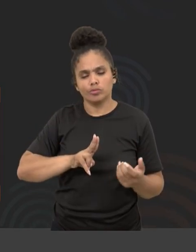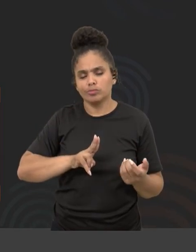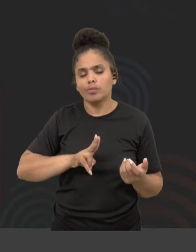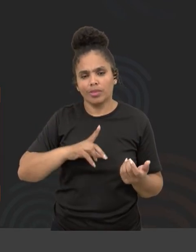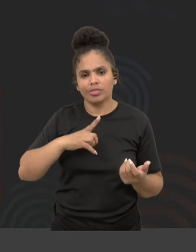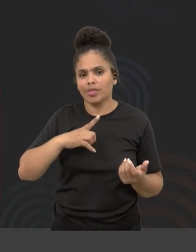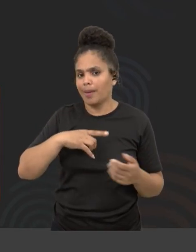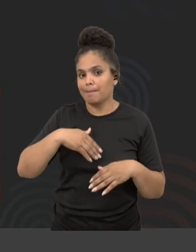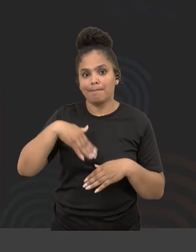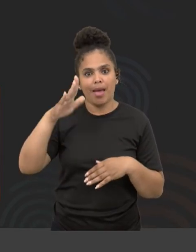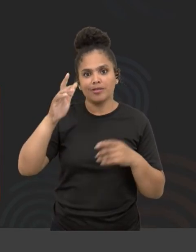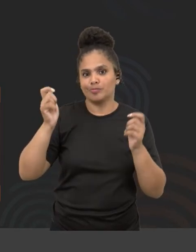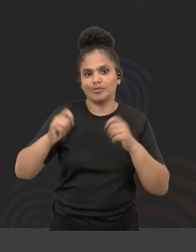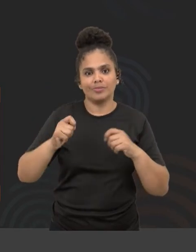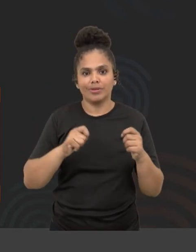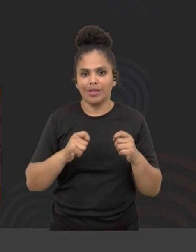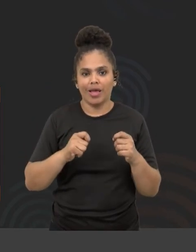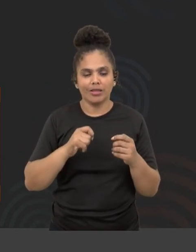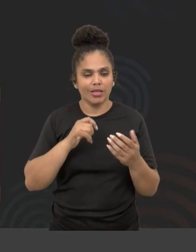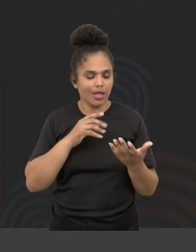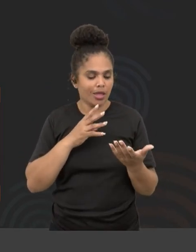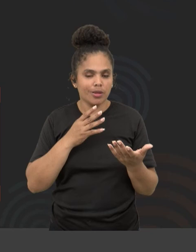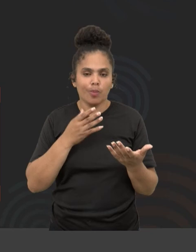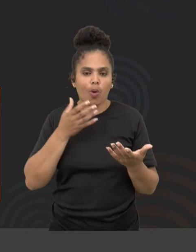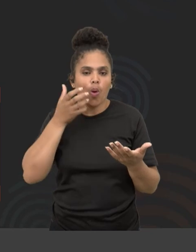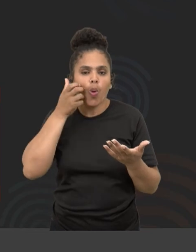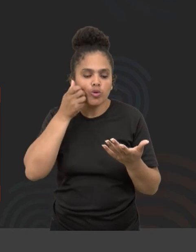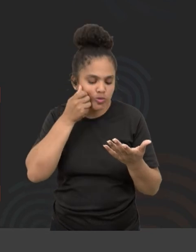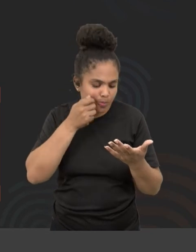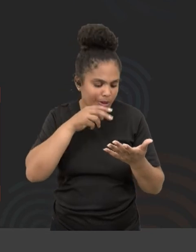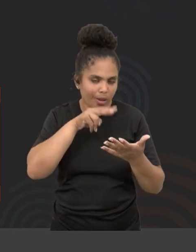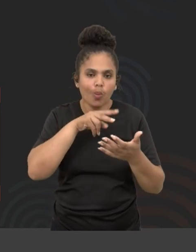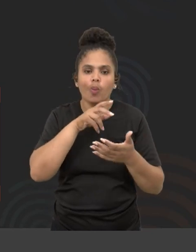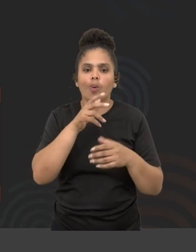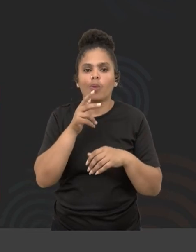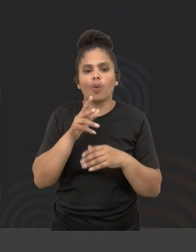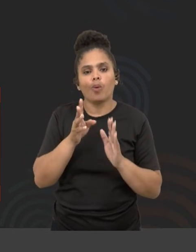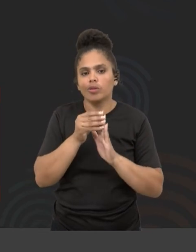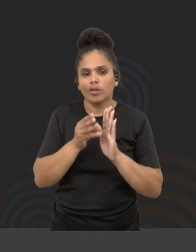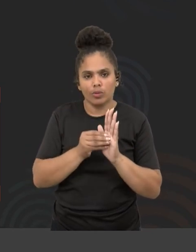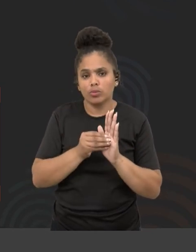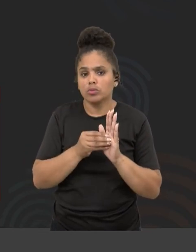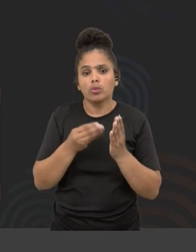mais sucesso para poder consumir o seu conteúdo de vídeo.